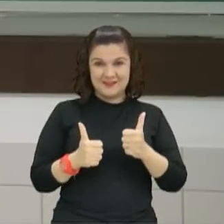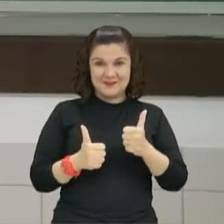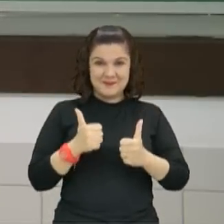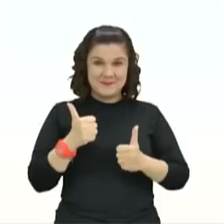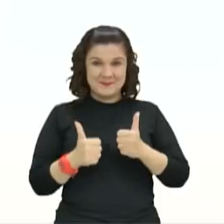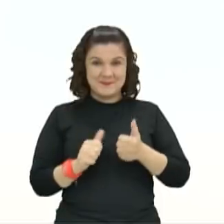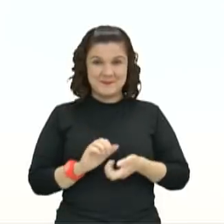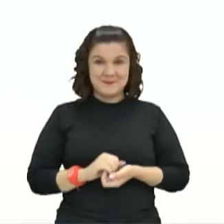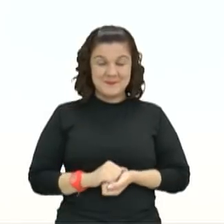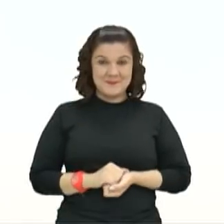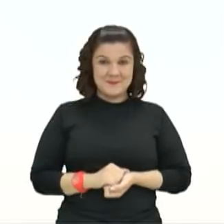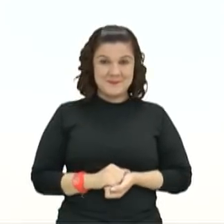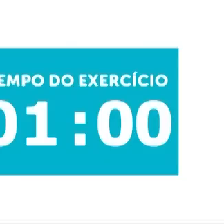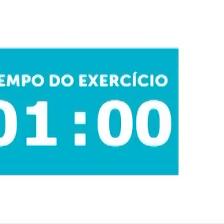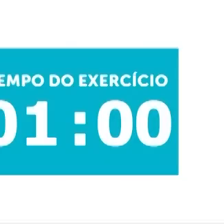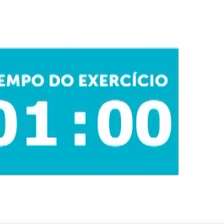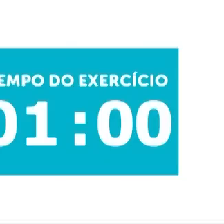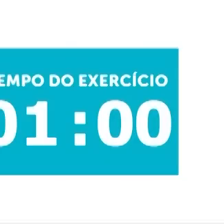Beleza?